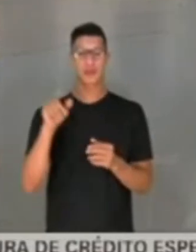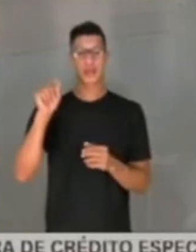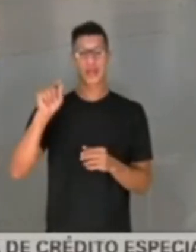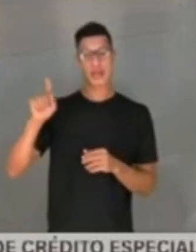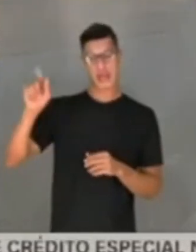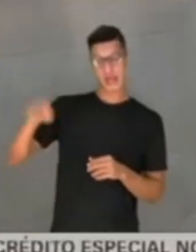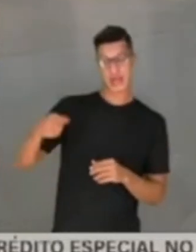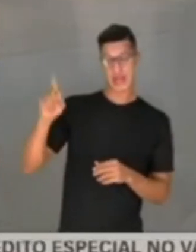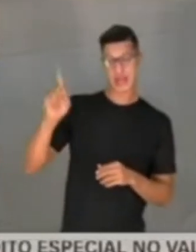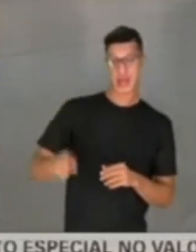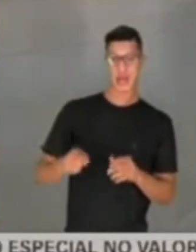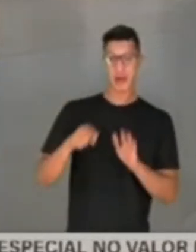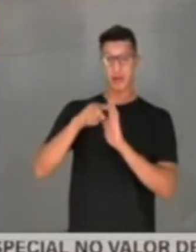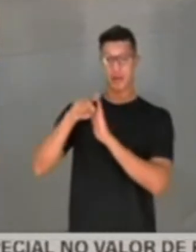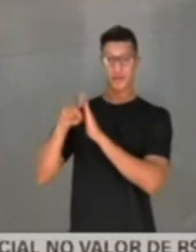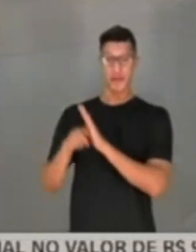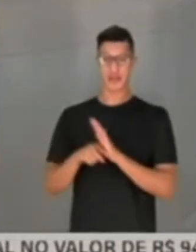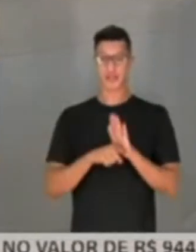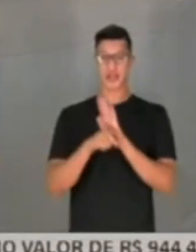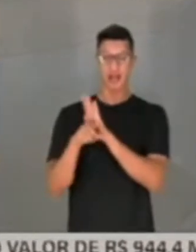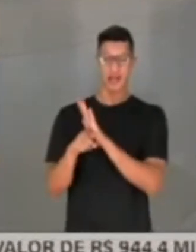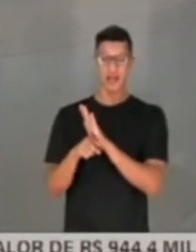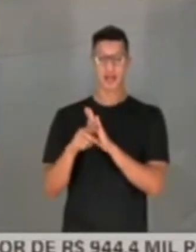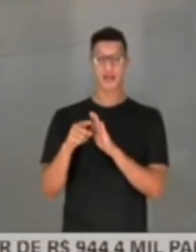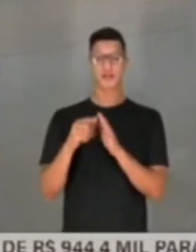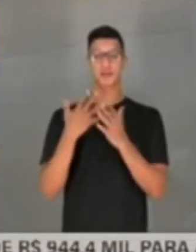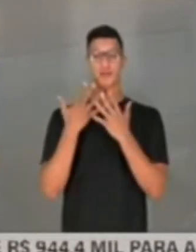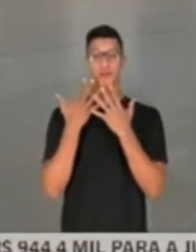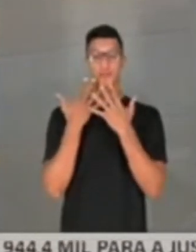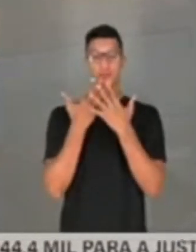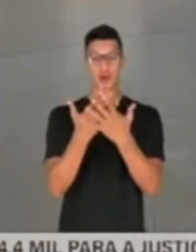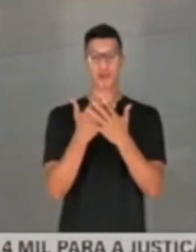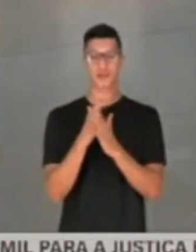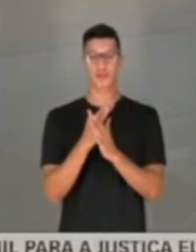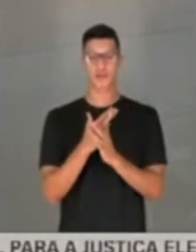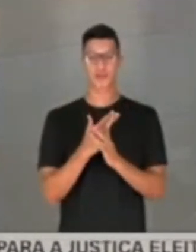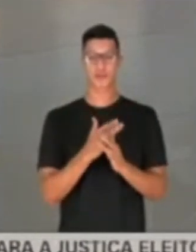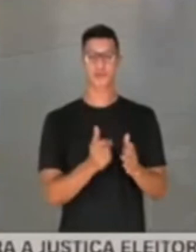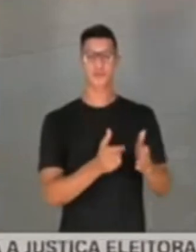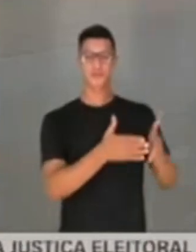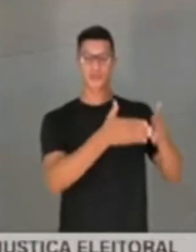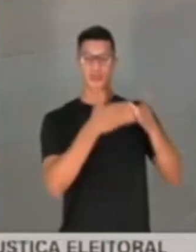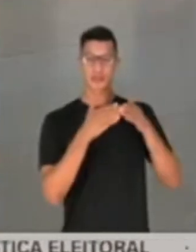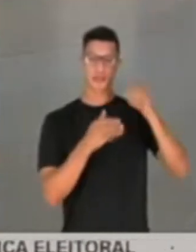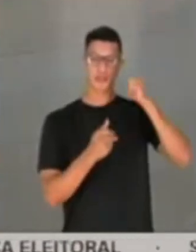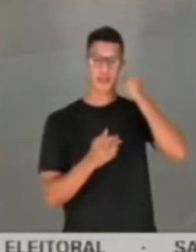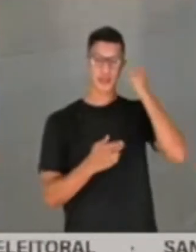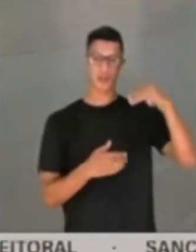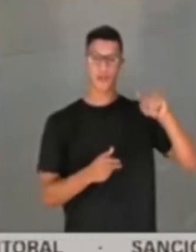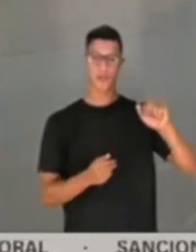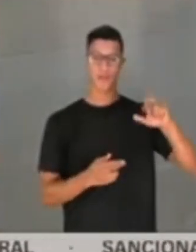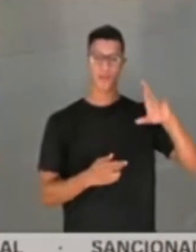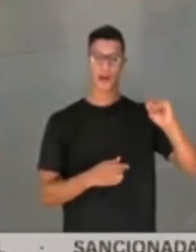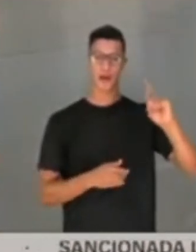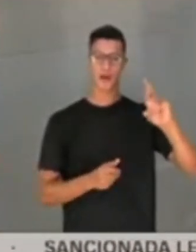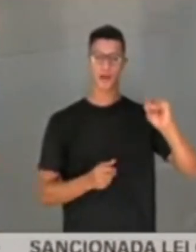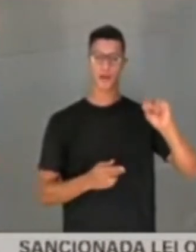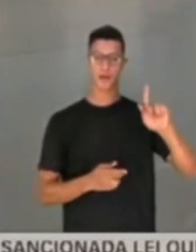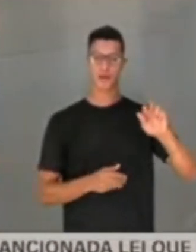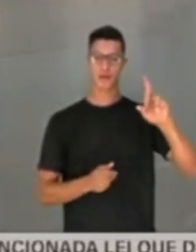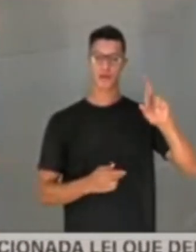é um investigado, confesso. Com licença, senador Marco Rogério. Não confirmou, não? É